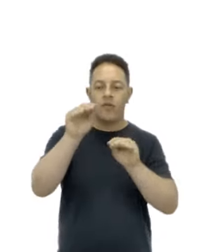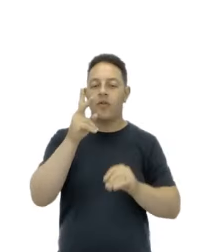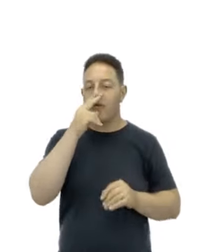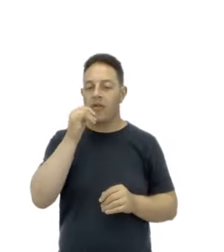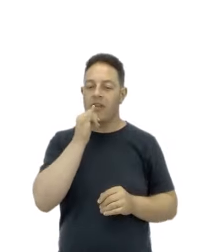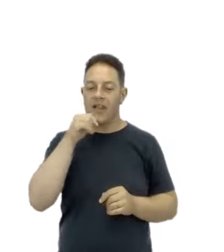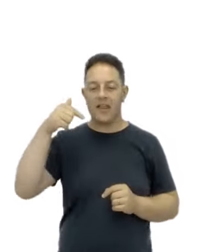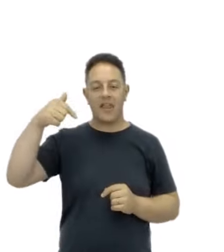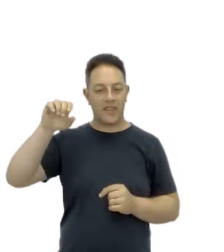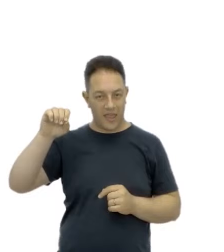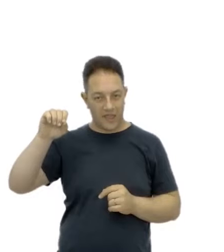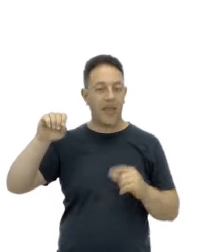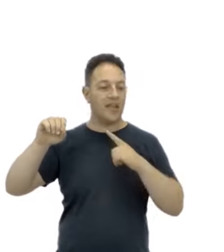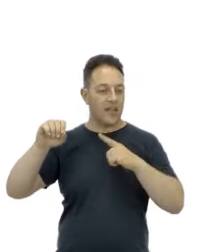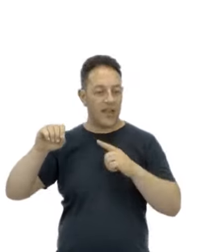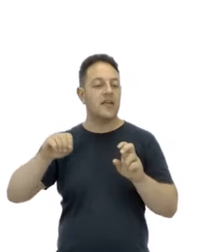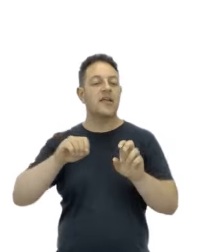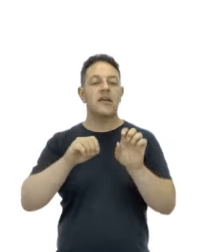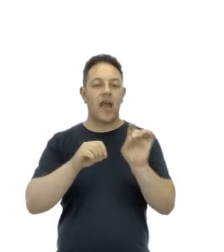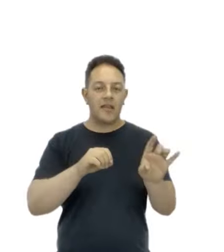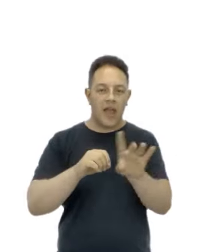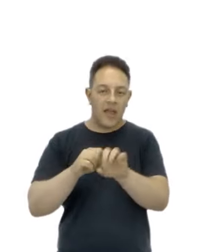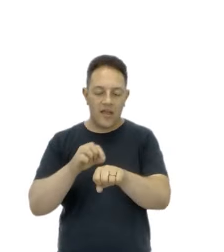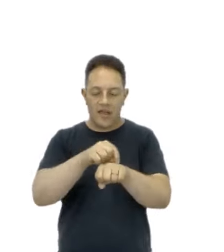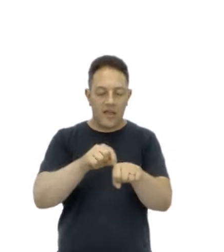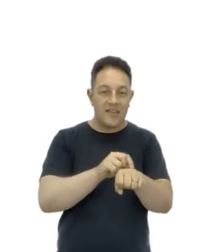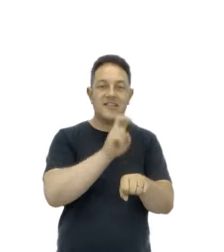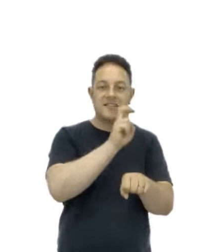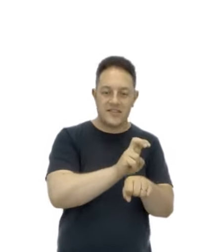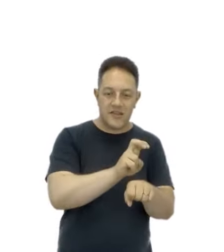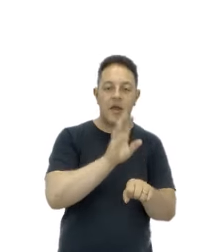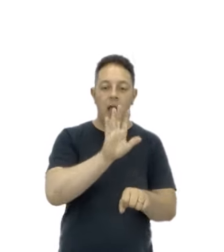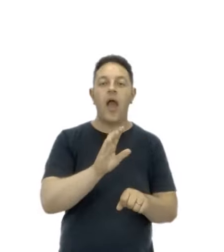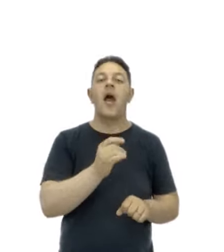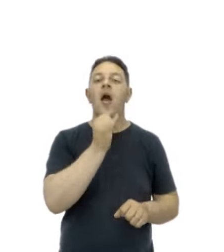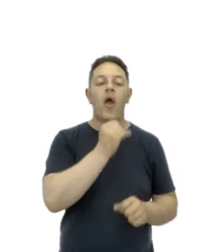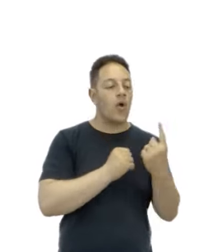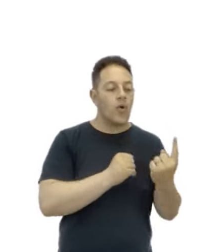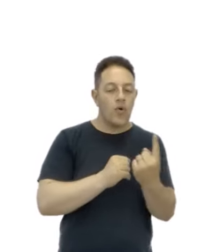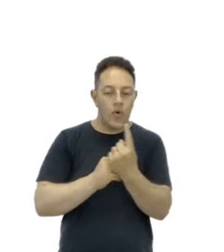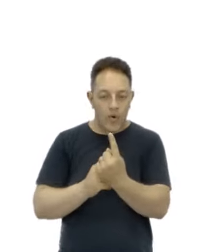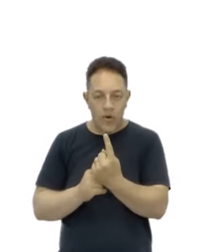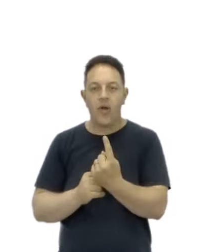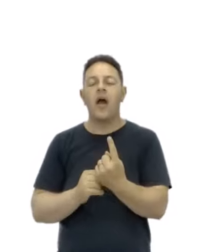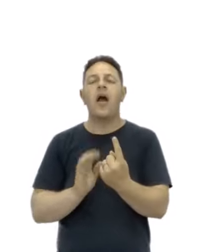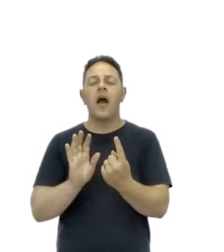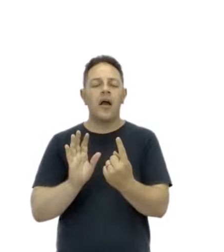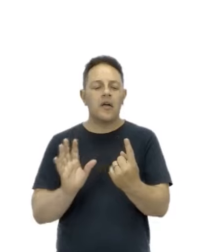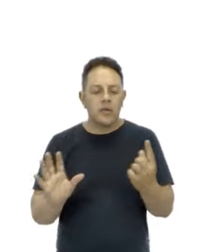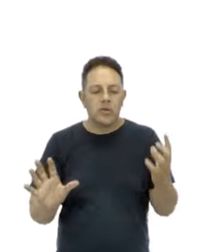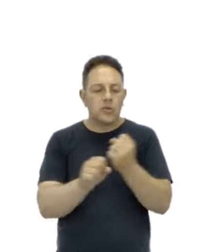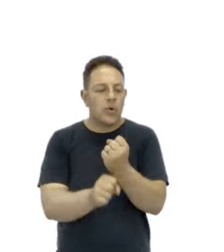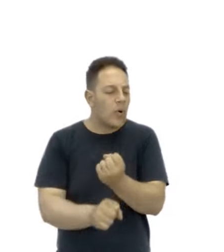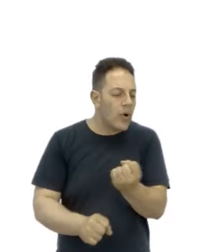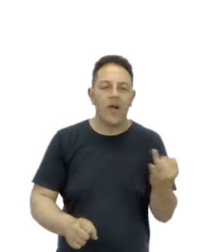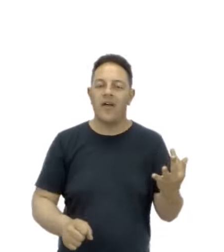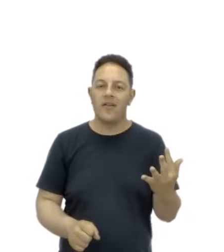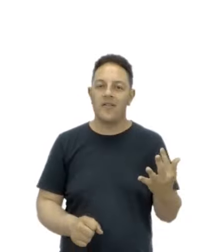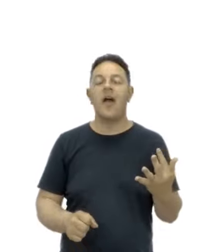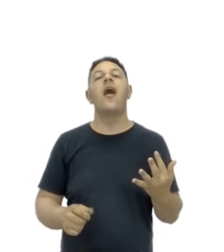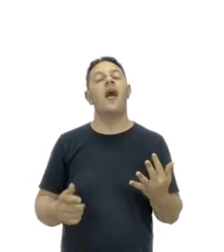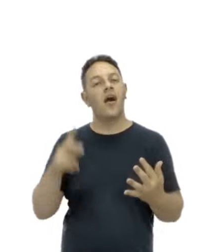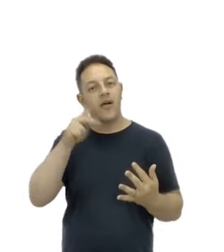desses números. Mas é possível, né, serem resolvidos, né, e no caso, você, professor, né, apresentar